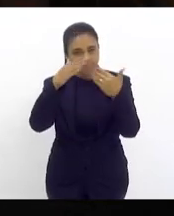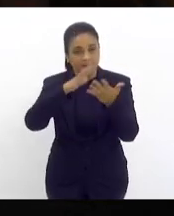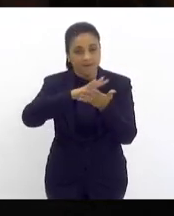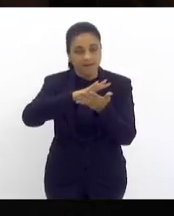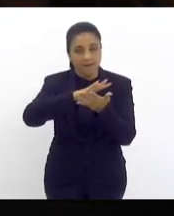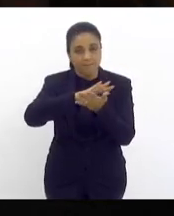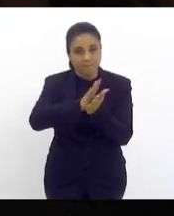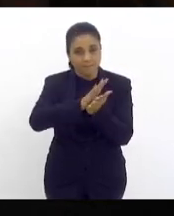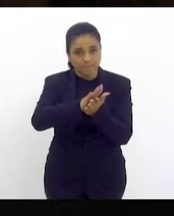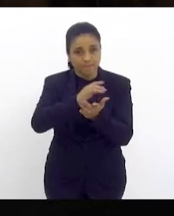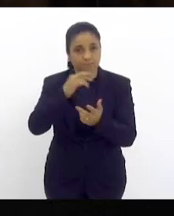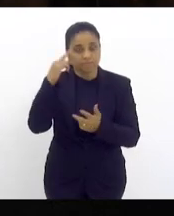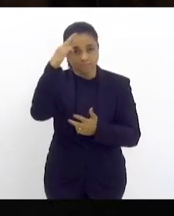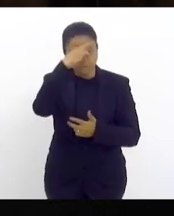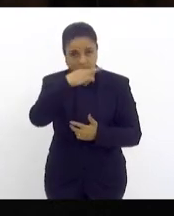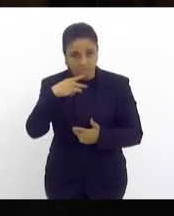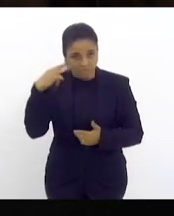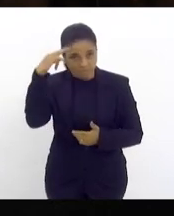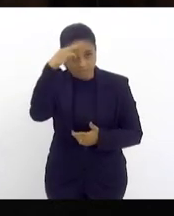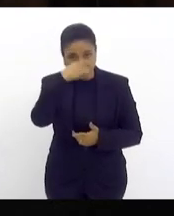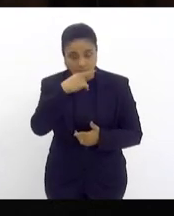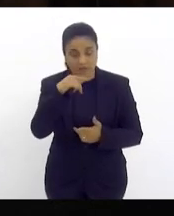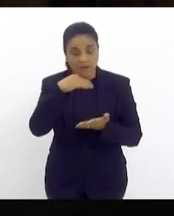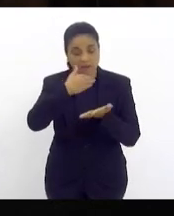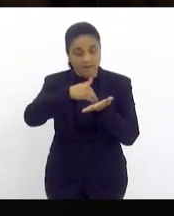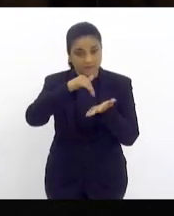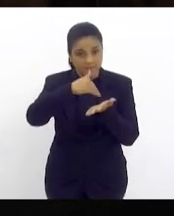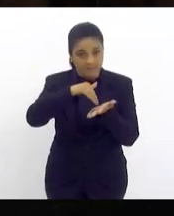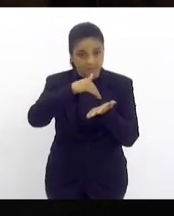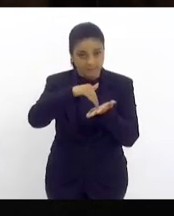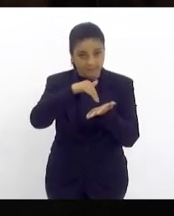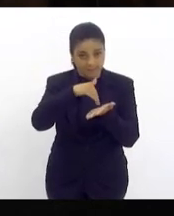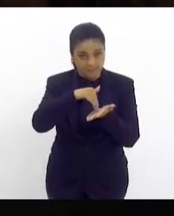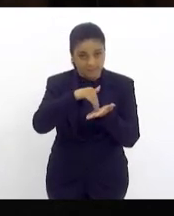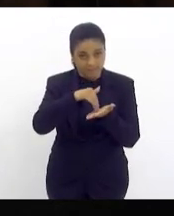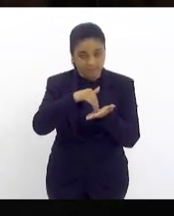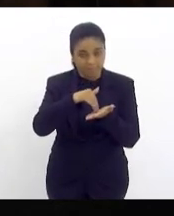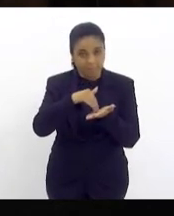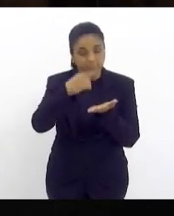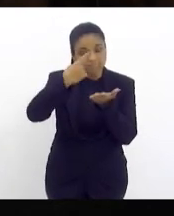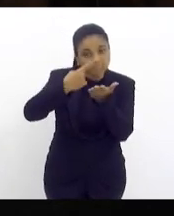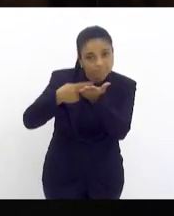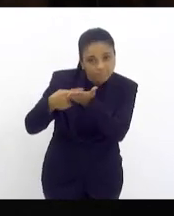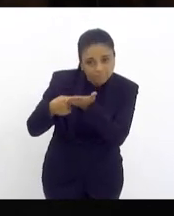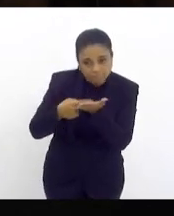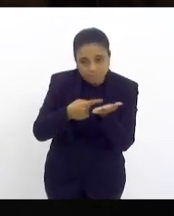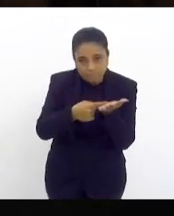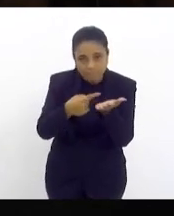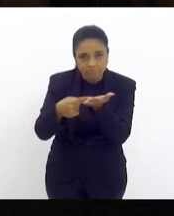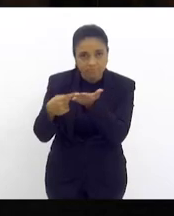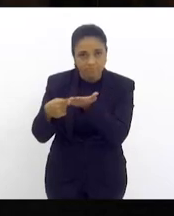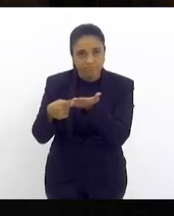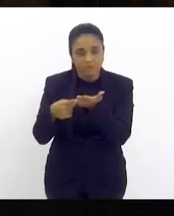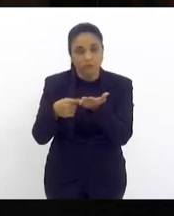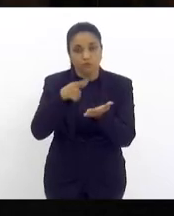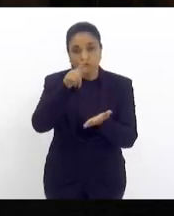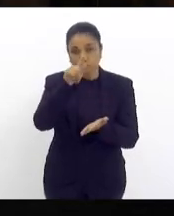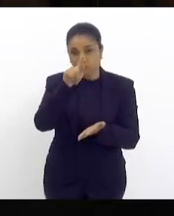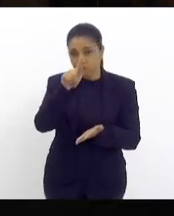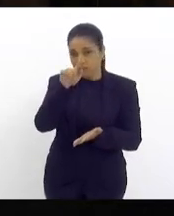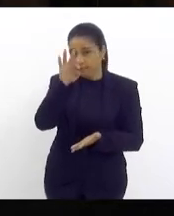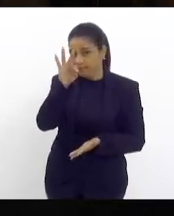a secretaria se comprometeu de construir um GT